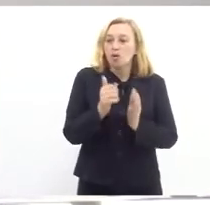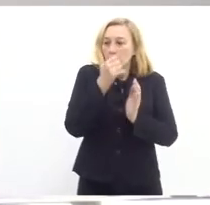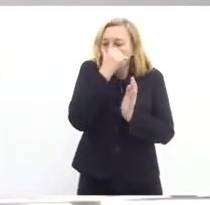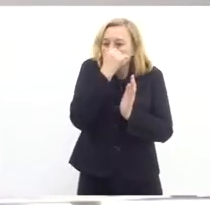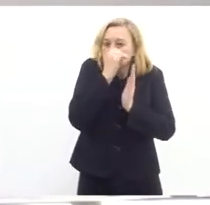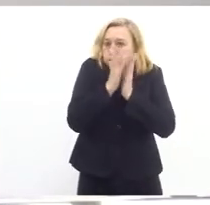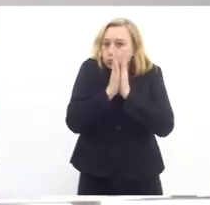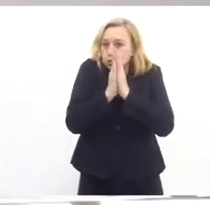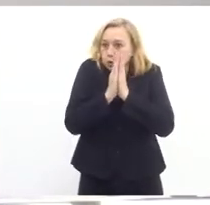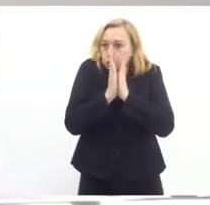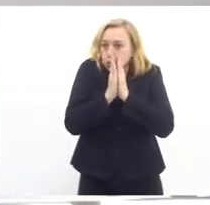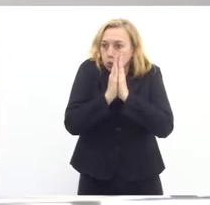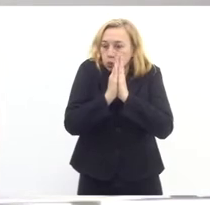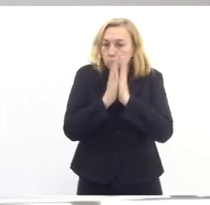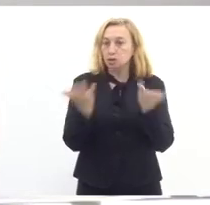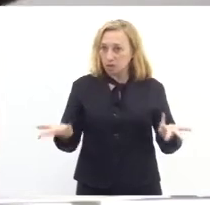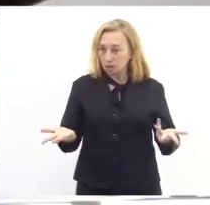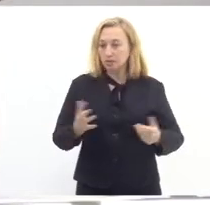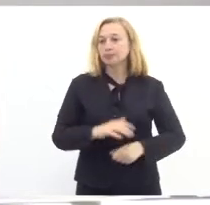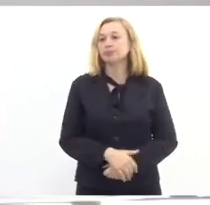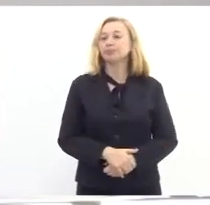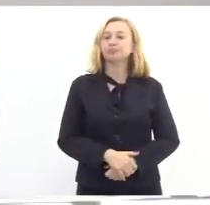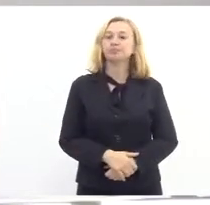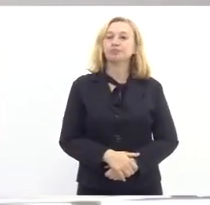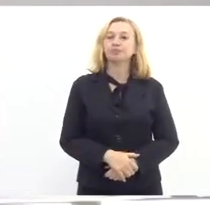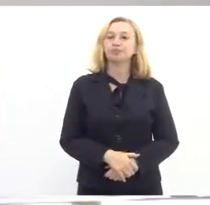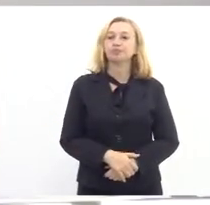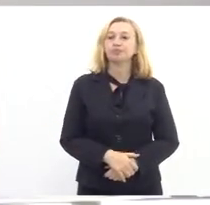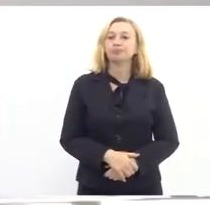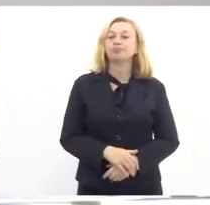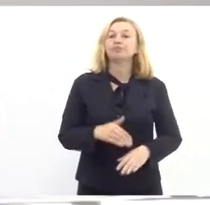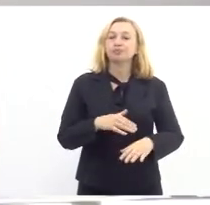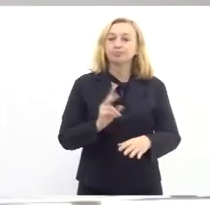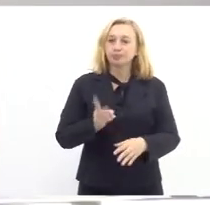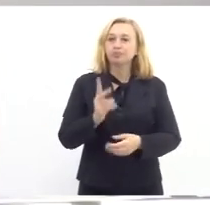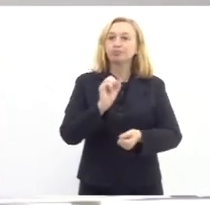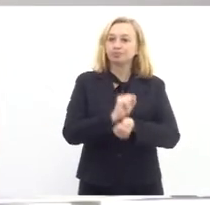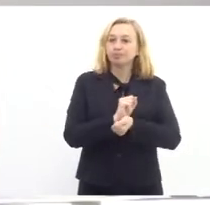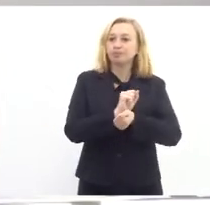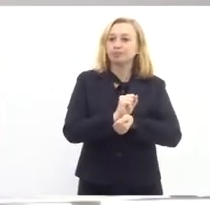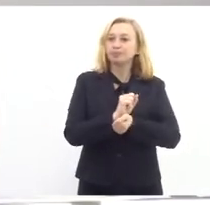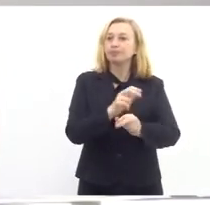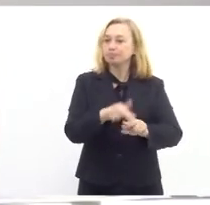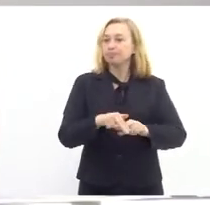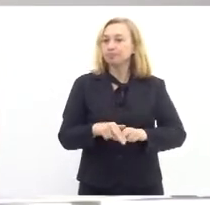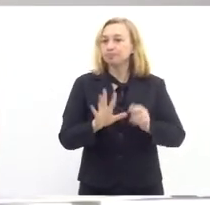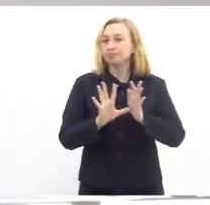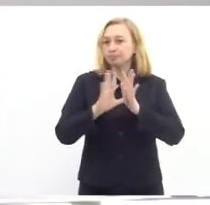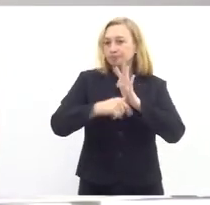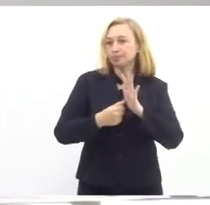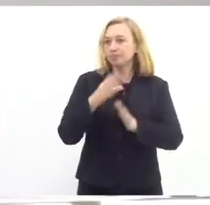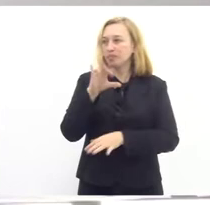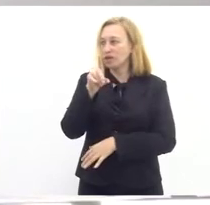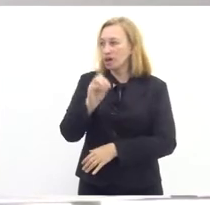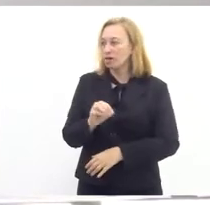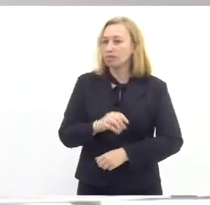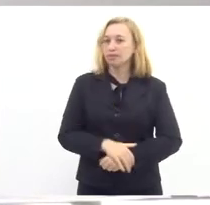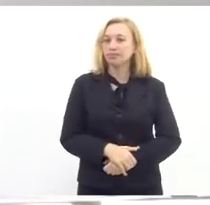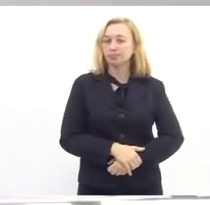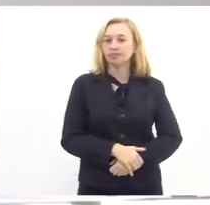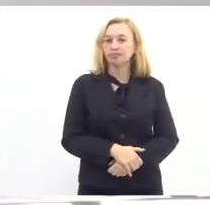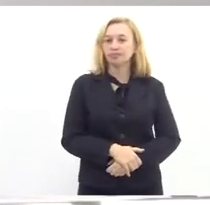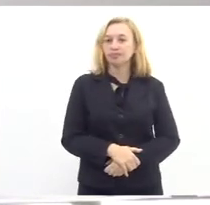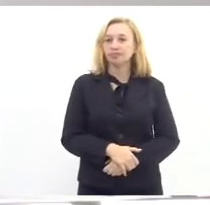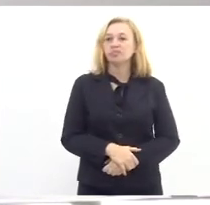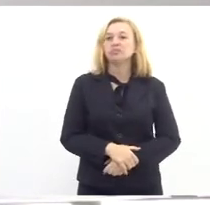superlotação, e principalmente da questão que toda hora o sistema para, devido à questão dos furtos, dos carros.